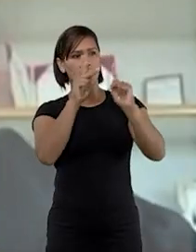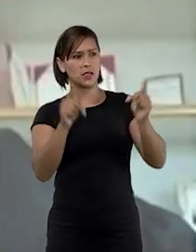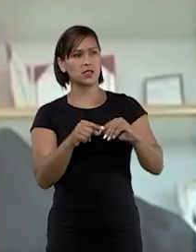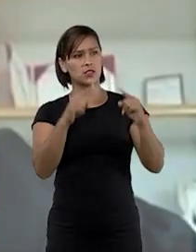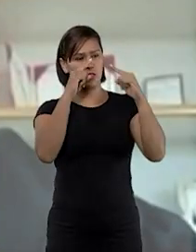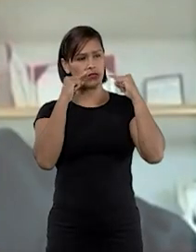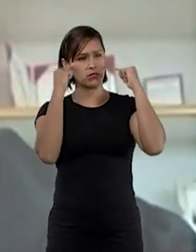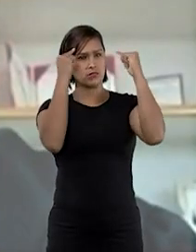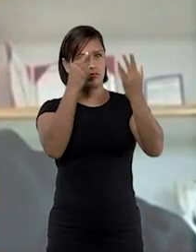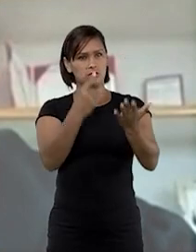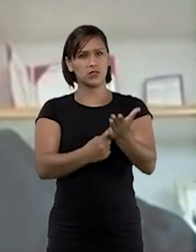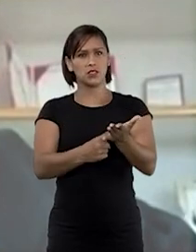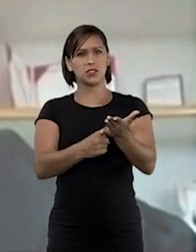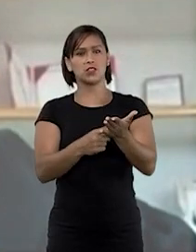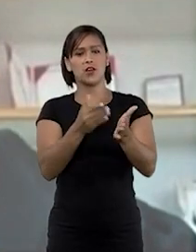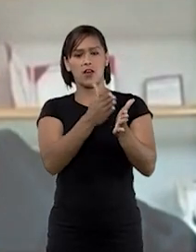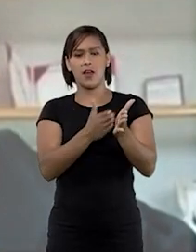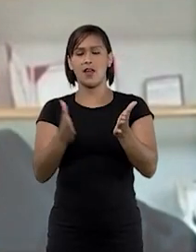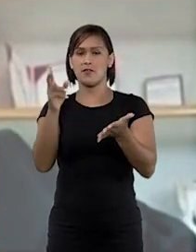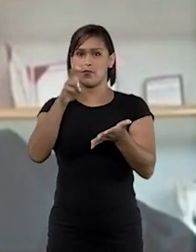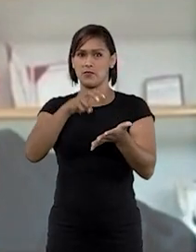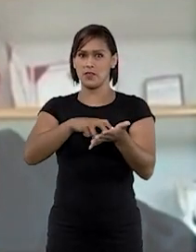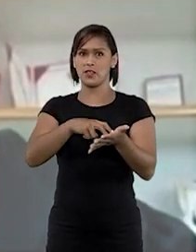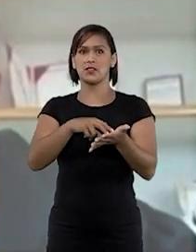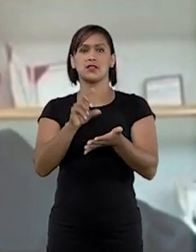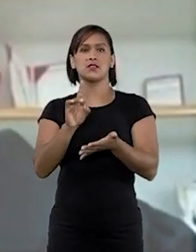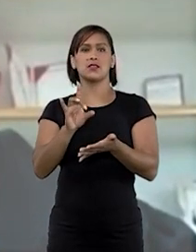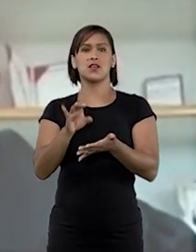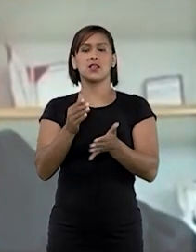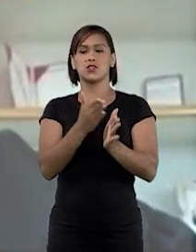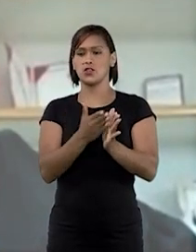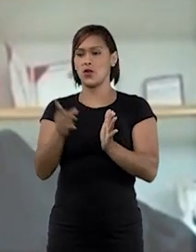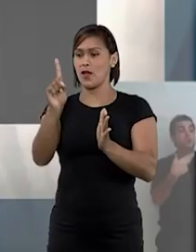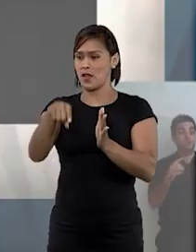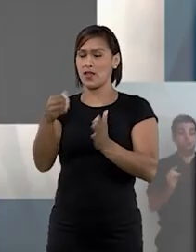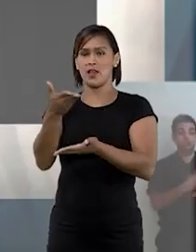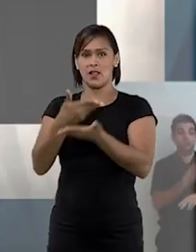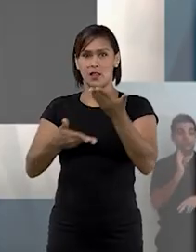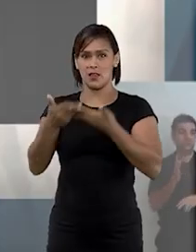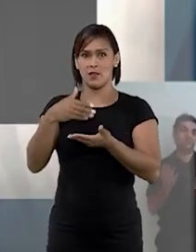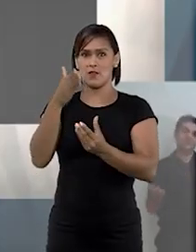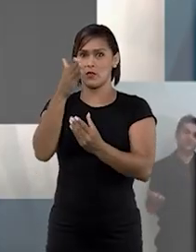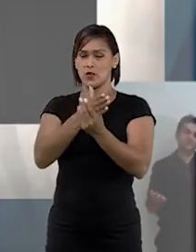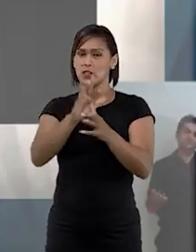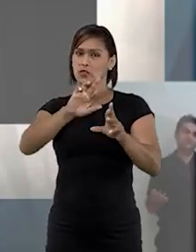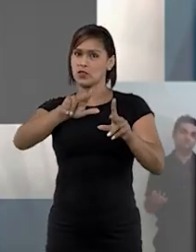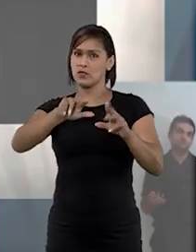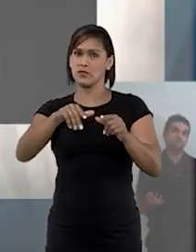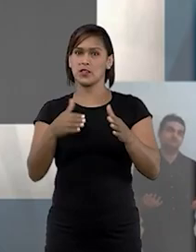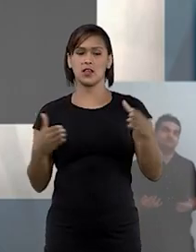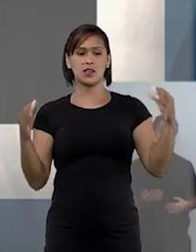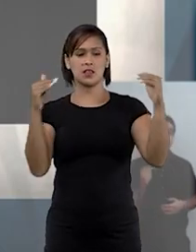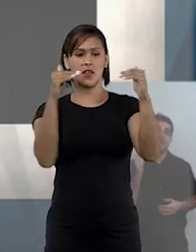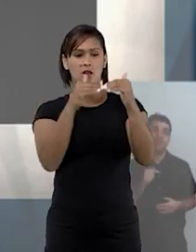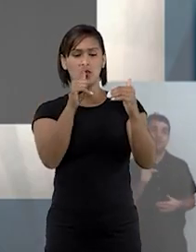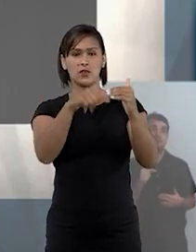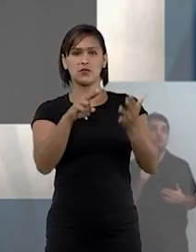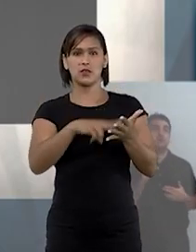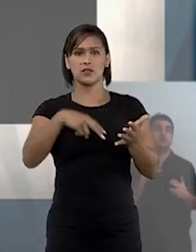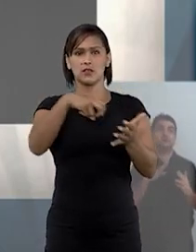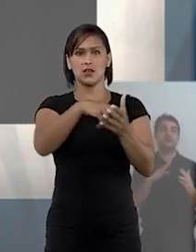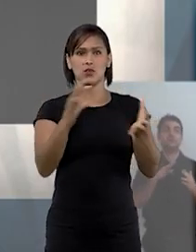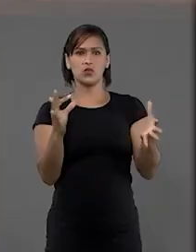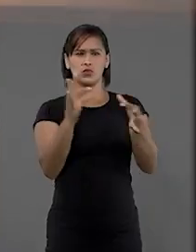passível de ser decidida na fase de execução é somente aquela relacionada a processos distintos no momento da